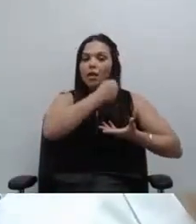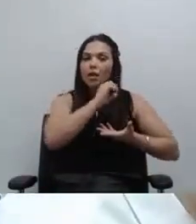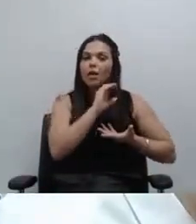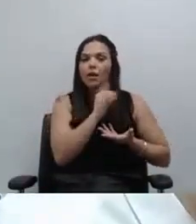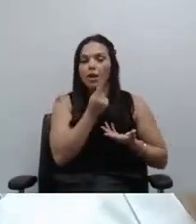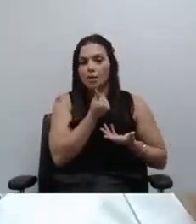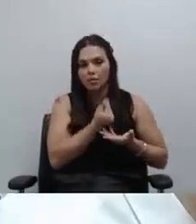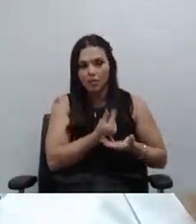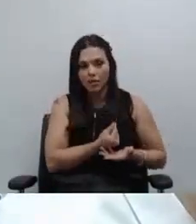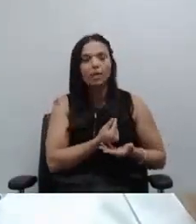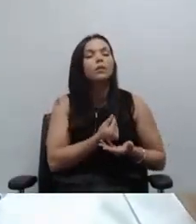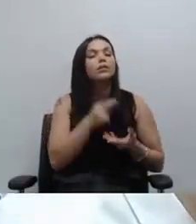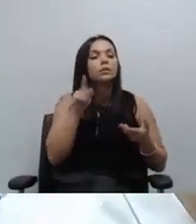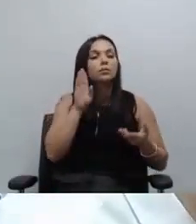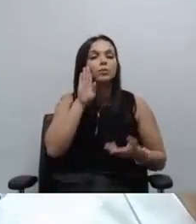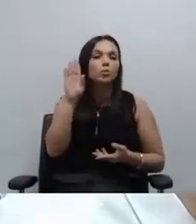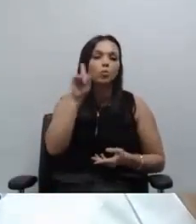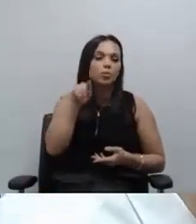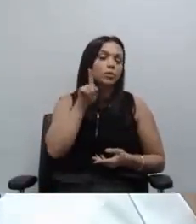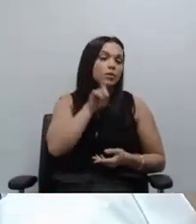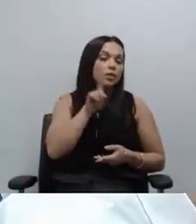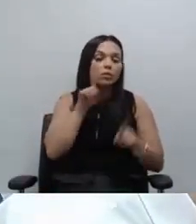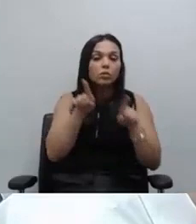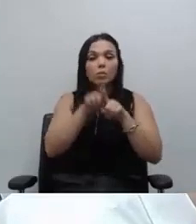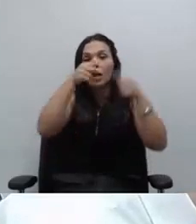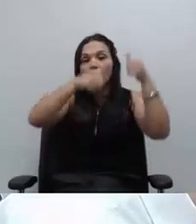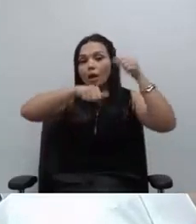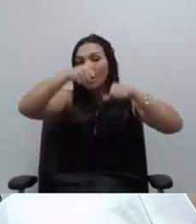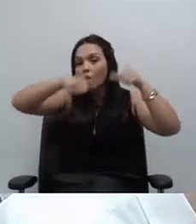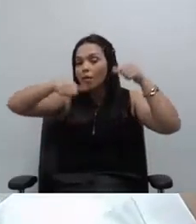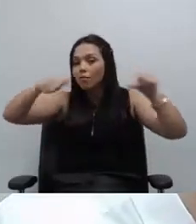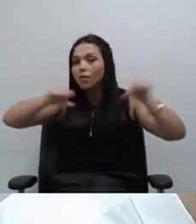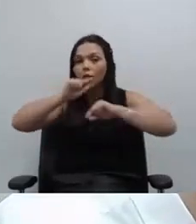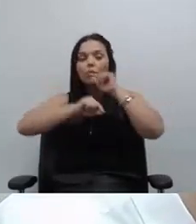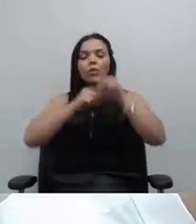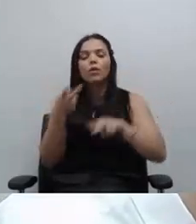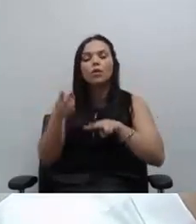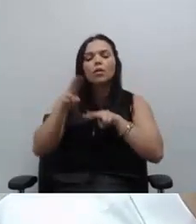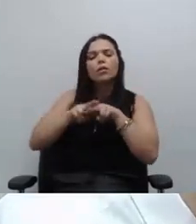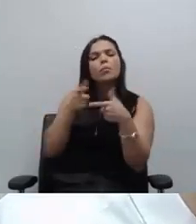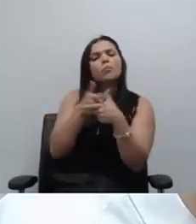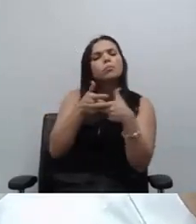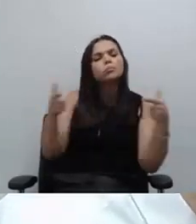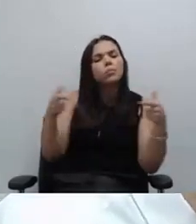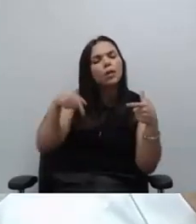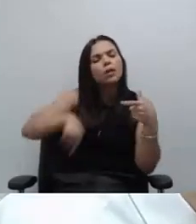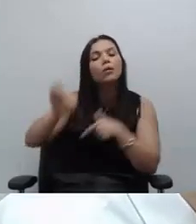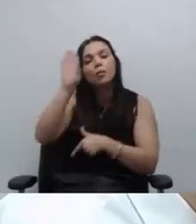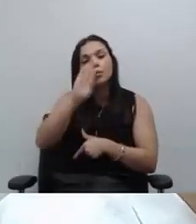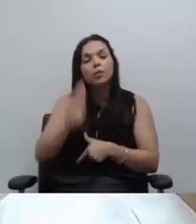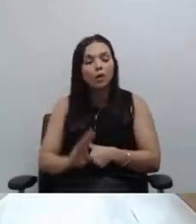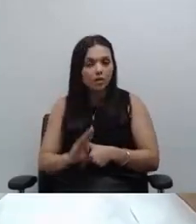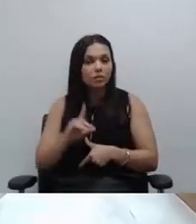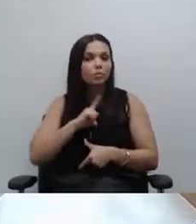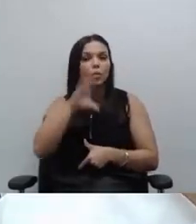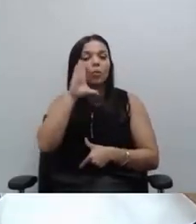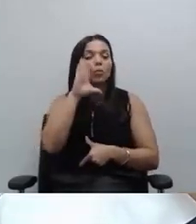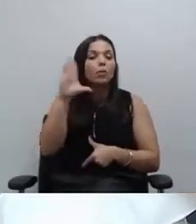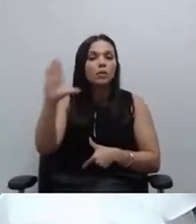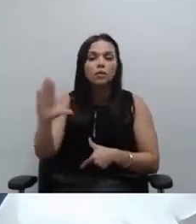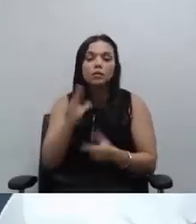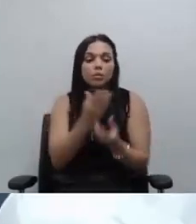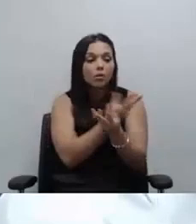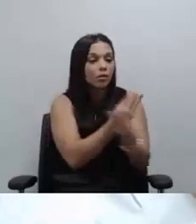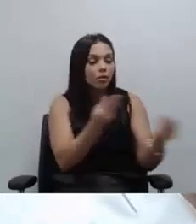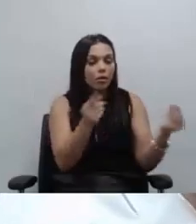Estados Unidos, como também contribuir para a análise dos fatores que ensejam esse encarceramento em massa no sistema brasileiro, o qual tem como principal